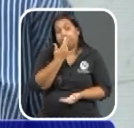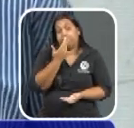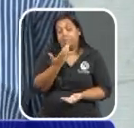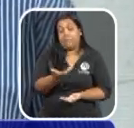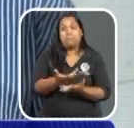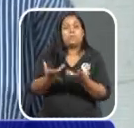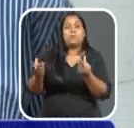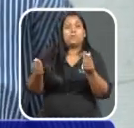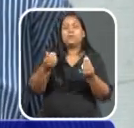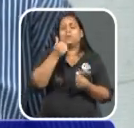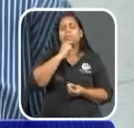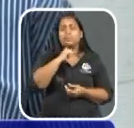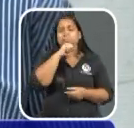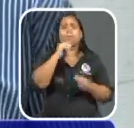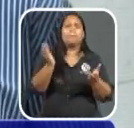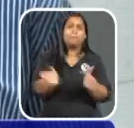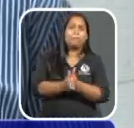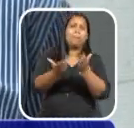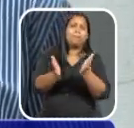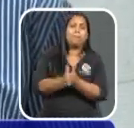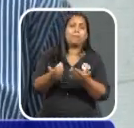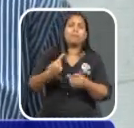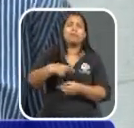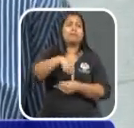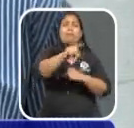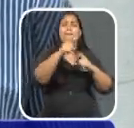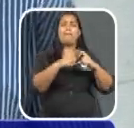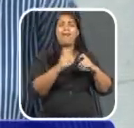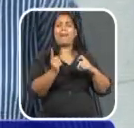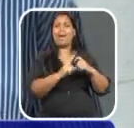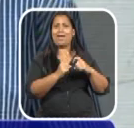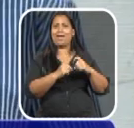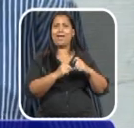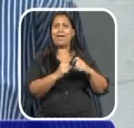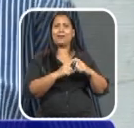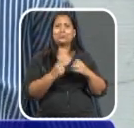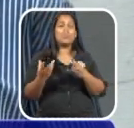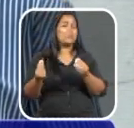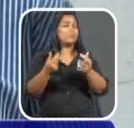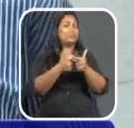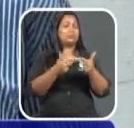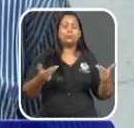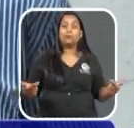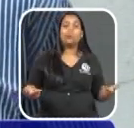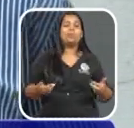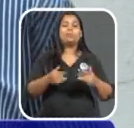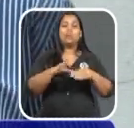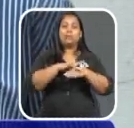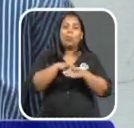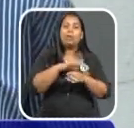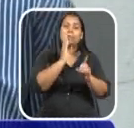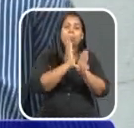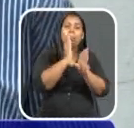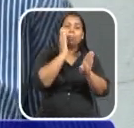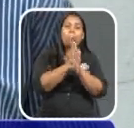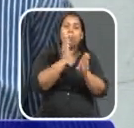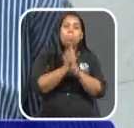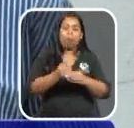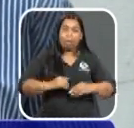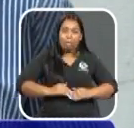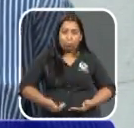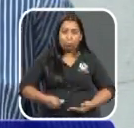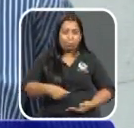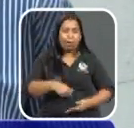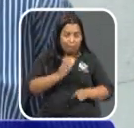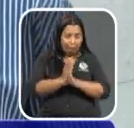muitas mães carentes deixam de fazer o pré-natal, onde várias patologias são descobertas ainda dentro da barriga da